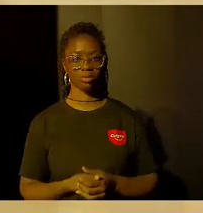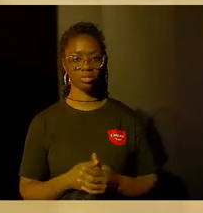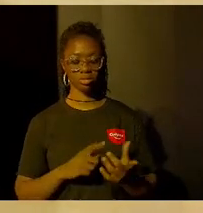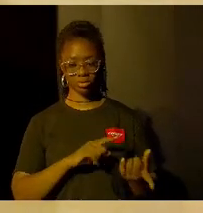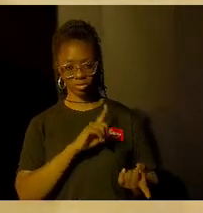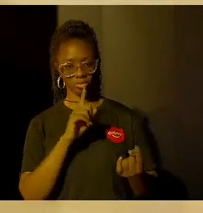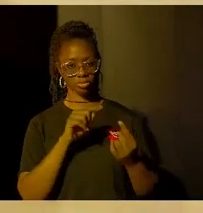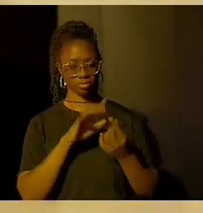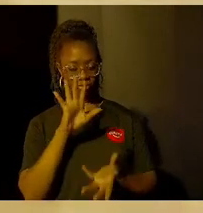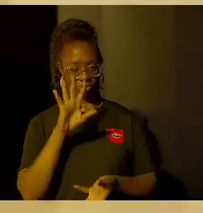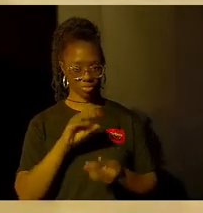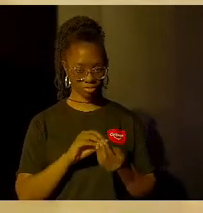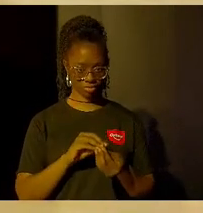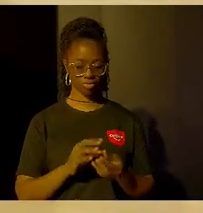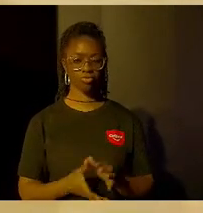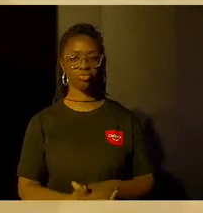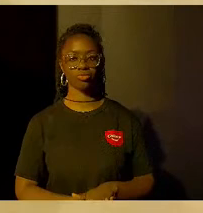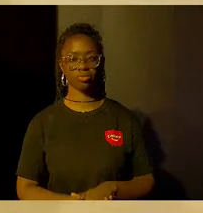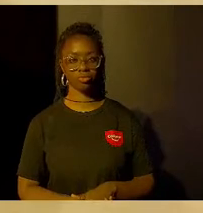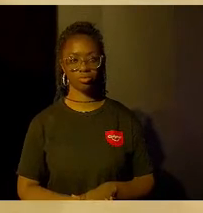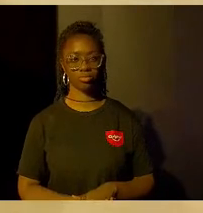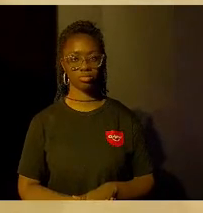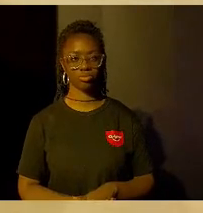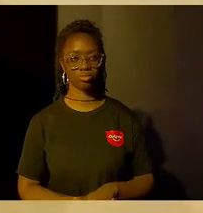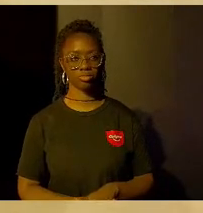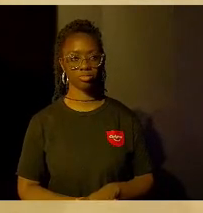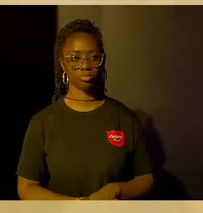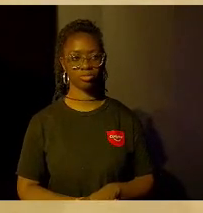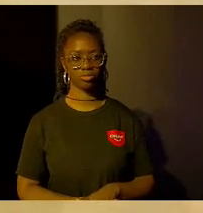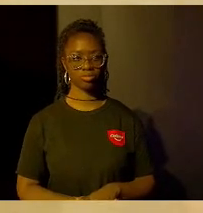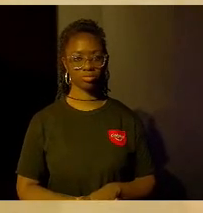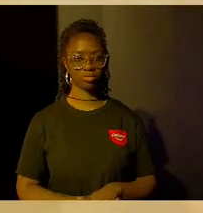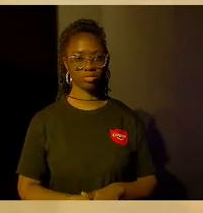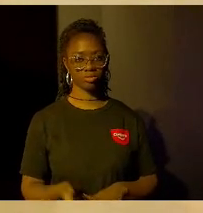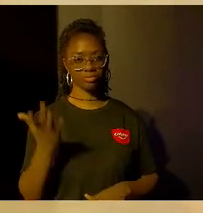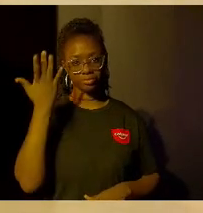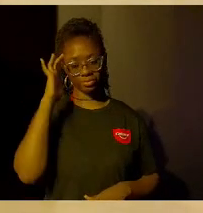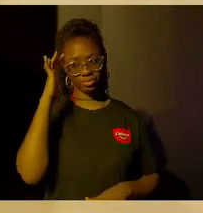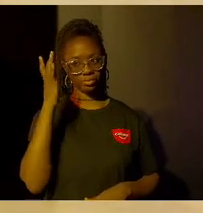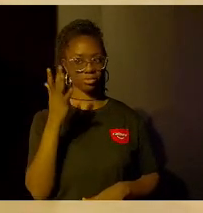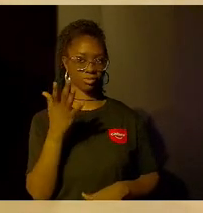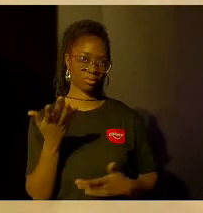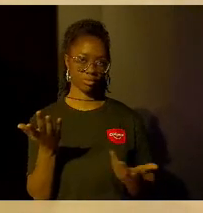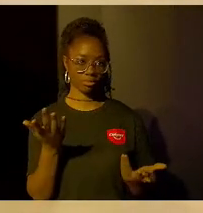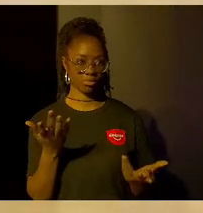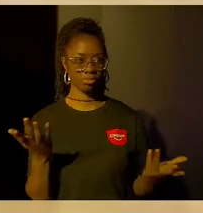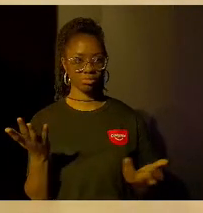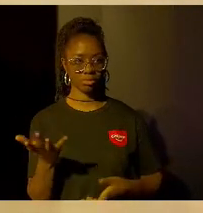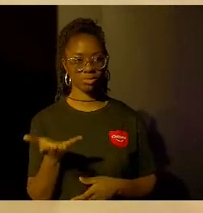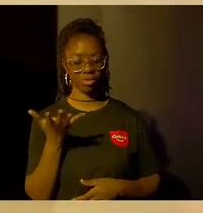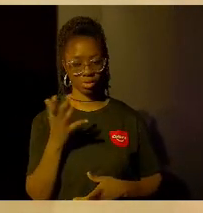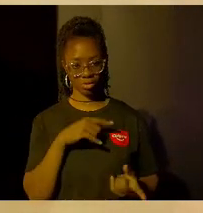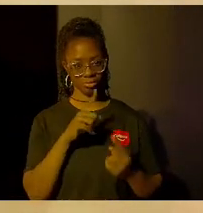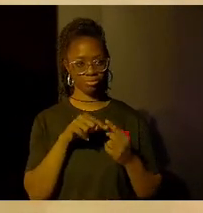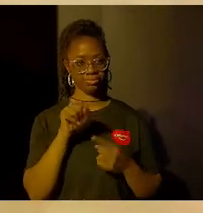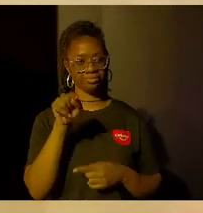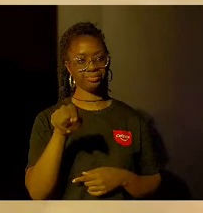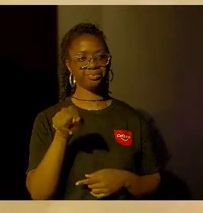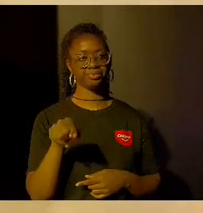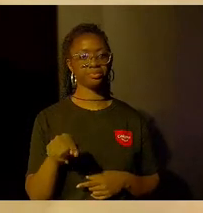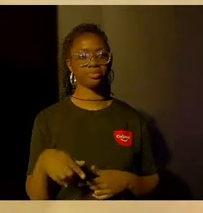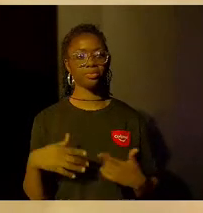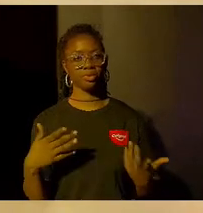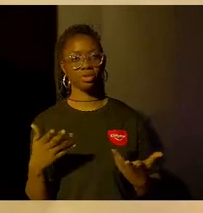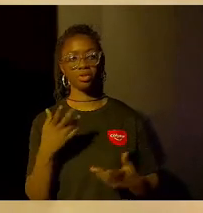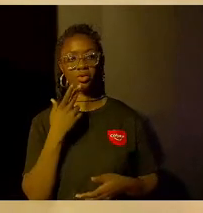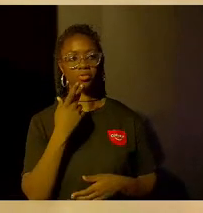o objetividade Porque você acha que sei lá é onde você quer chegar ao invés